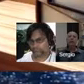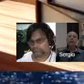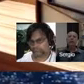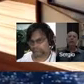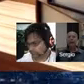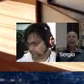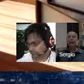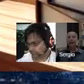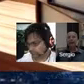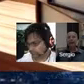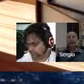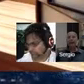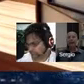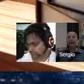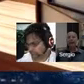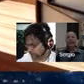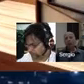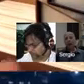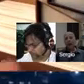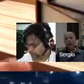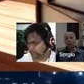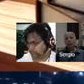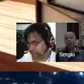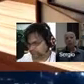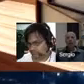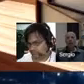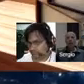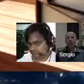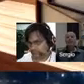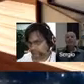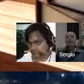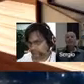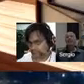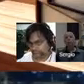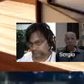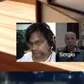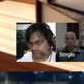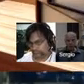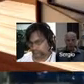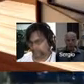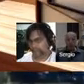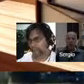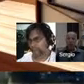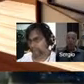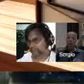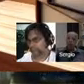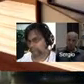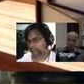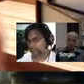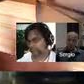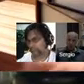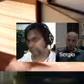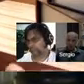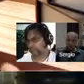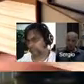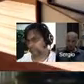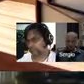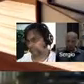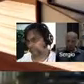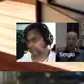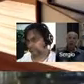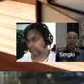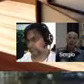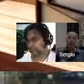uma rede nacional, acabou passando para todos os brasileiros. Então, nós tivemos, a nível mundial,